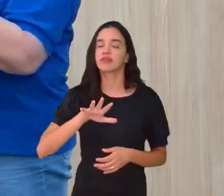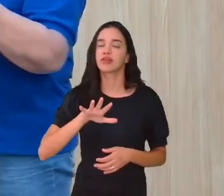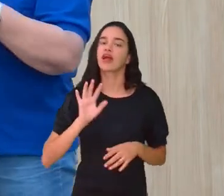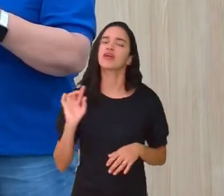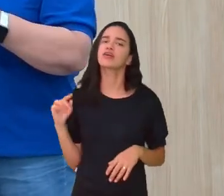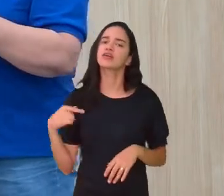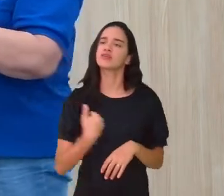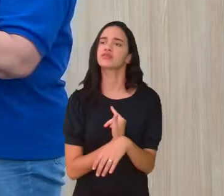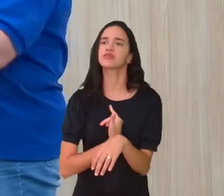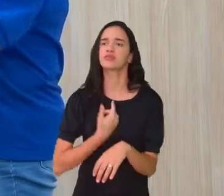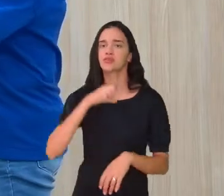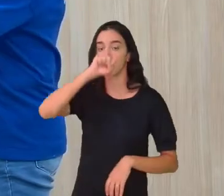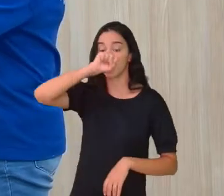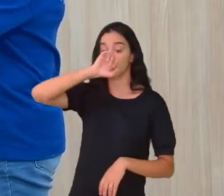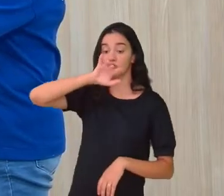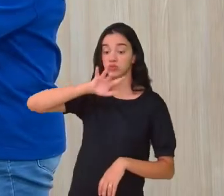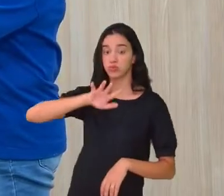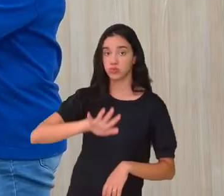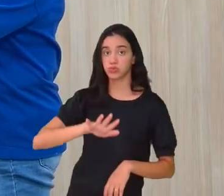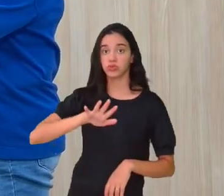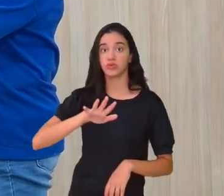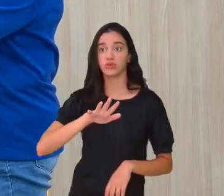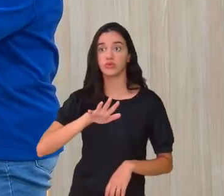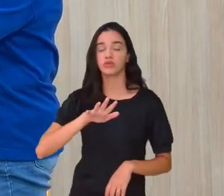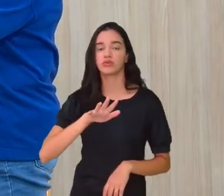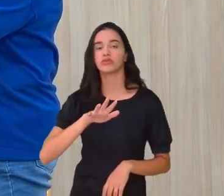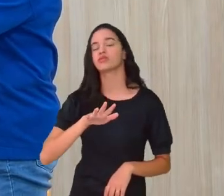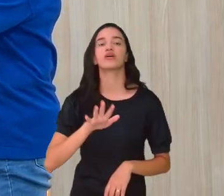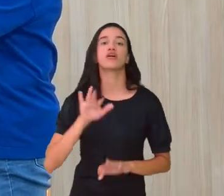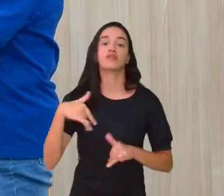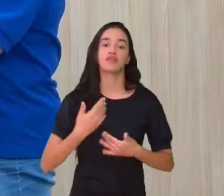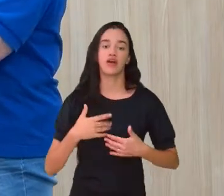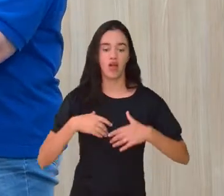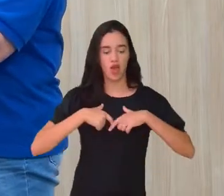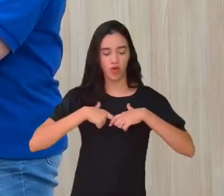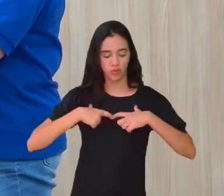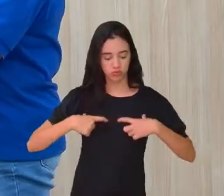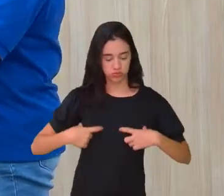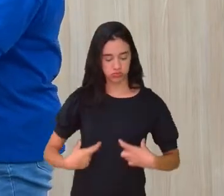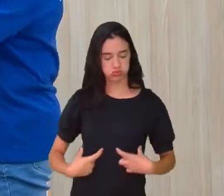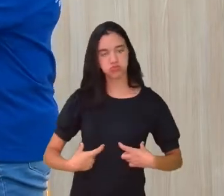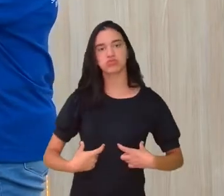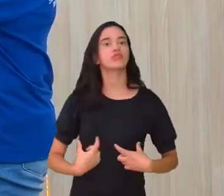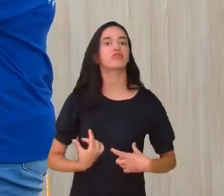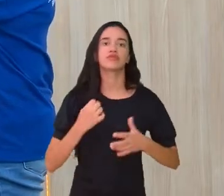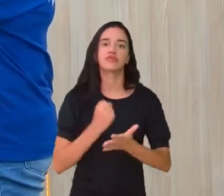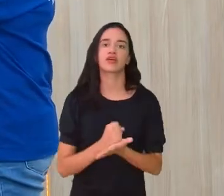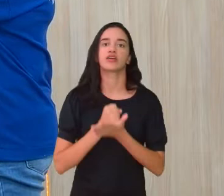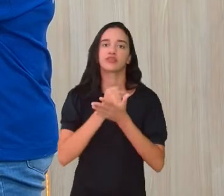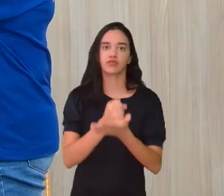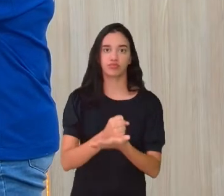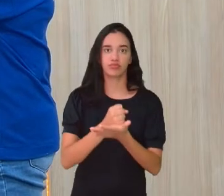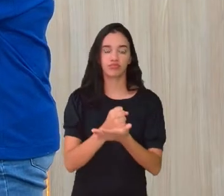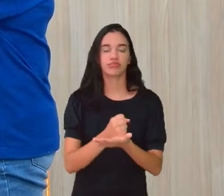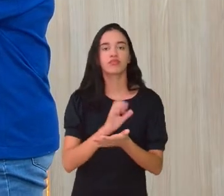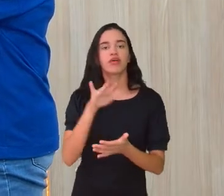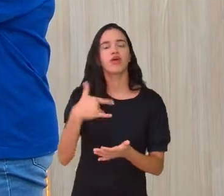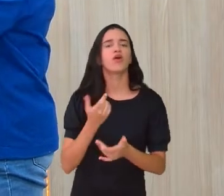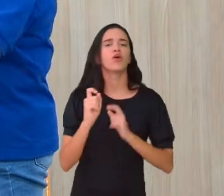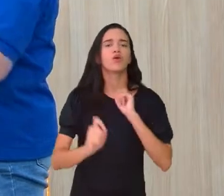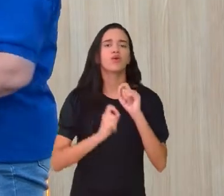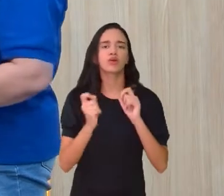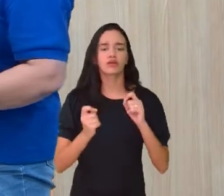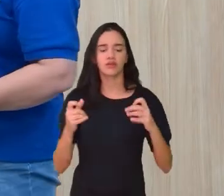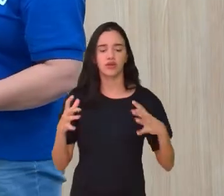a gente está eliminando, então esses músculos vão ajudar, né? Também a questão de músculos intercostais vão ajudar a comprimir